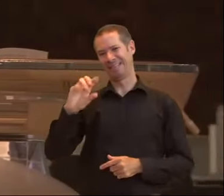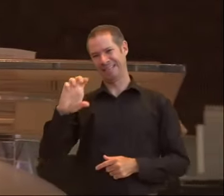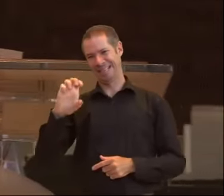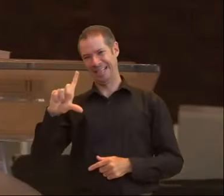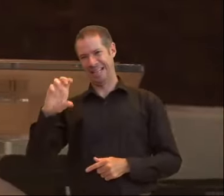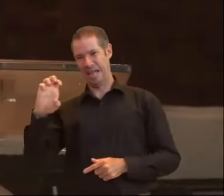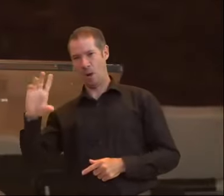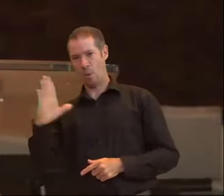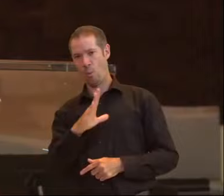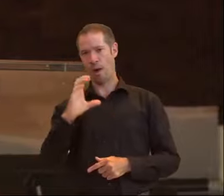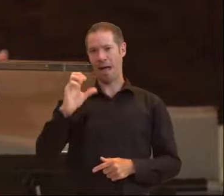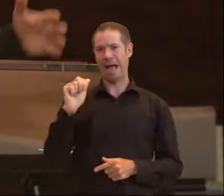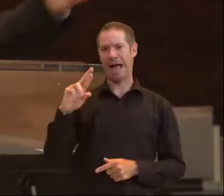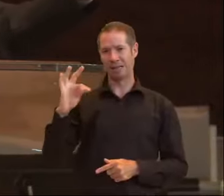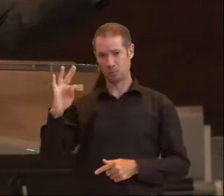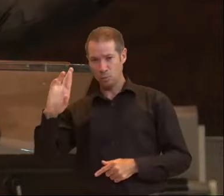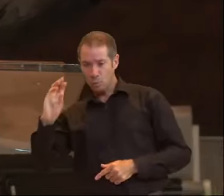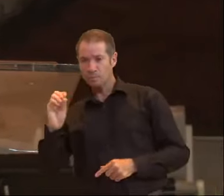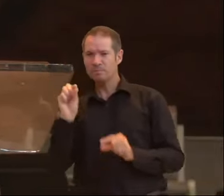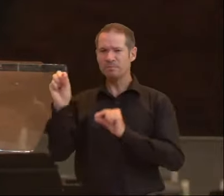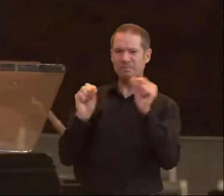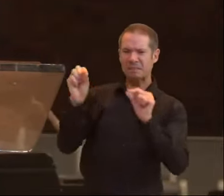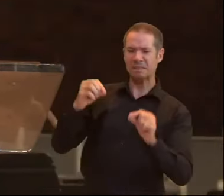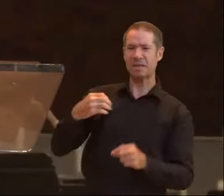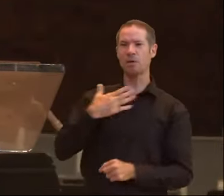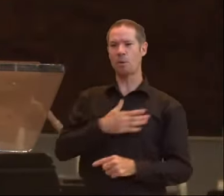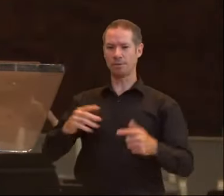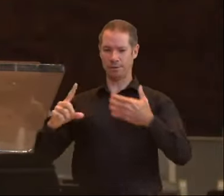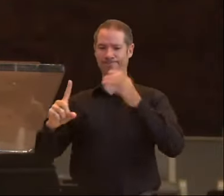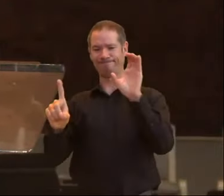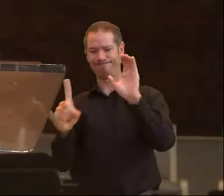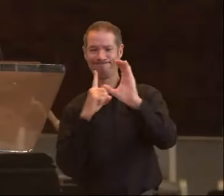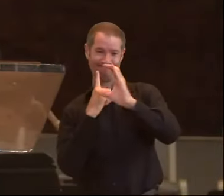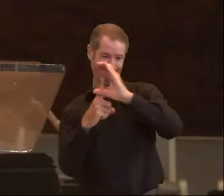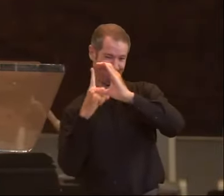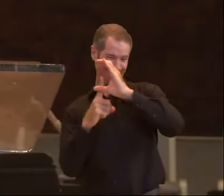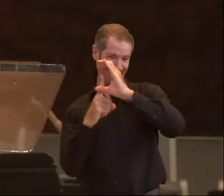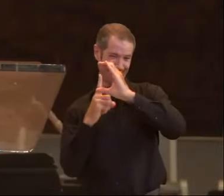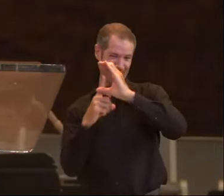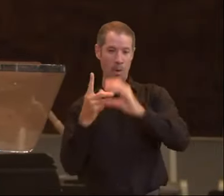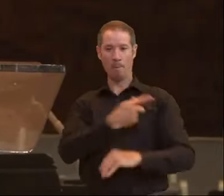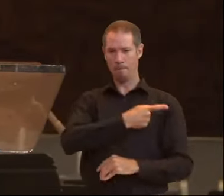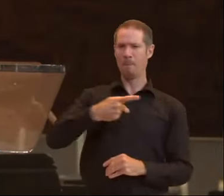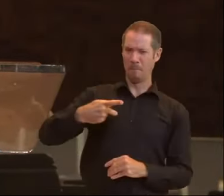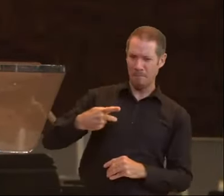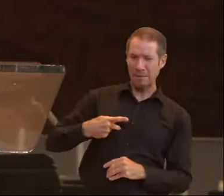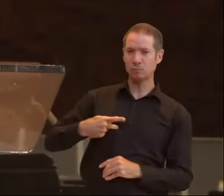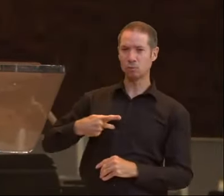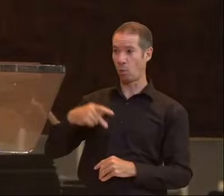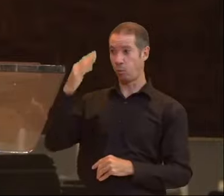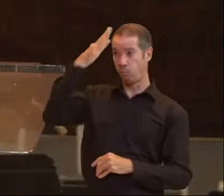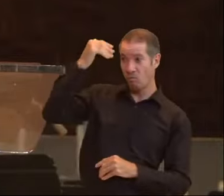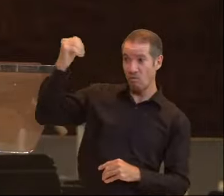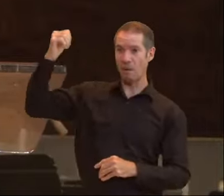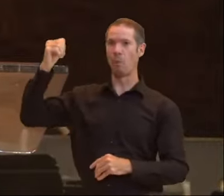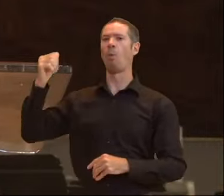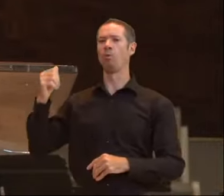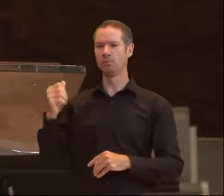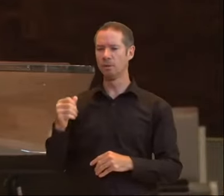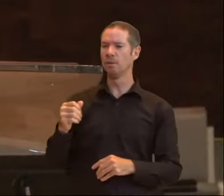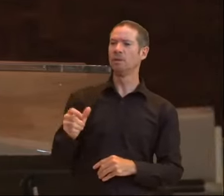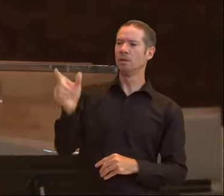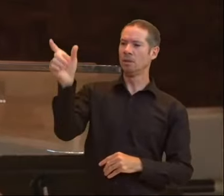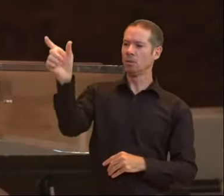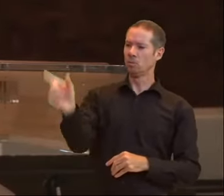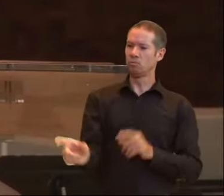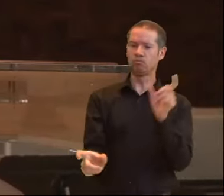de comunismo aí, né? E disse que aquele pastor muito conceituado, colocaram ele, a esposa, os